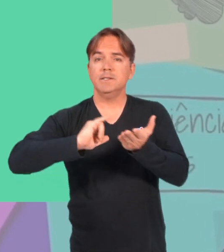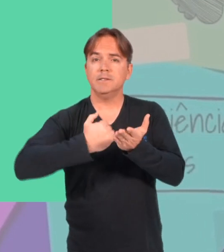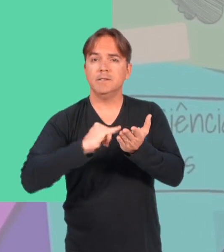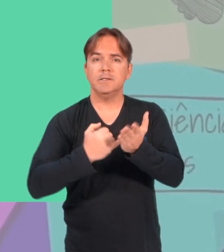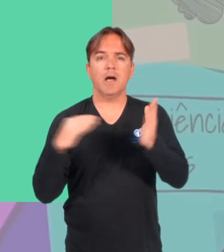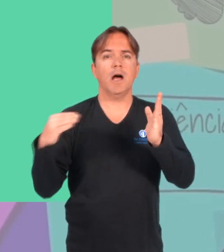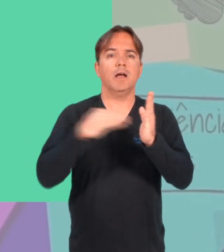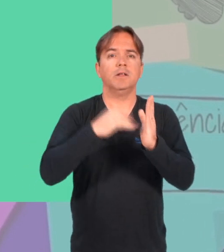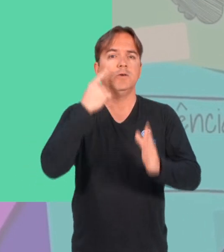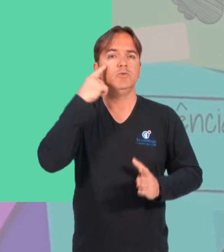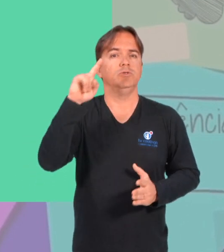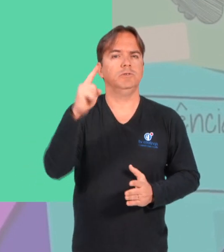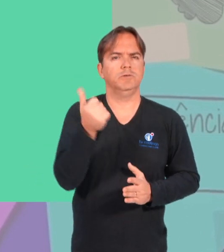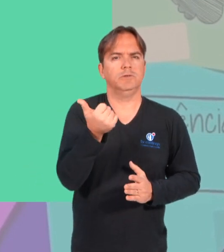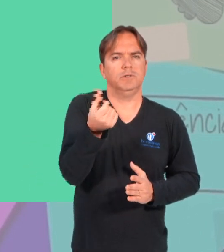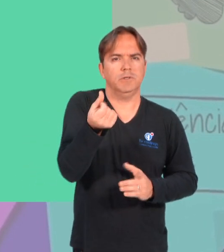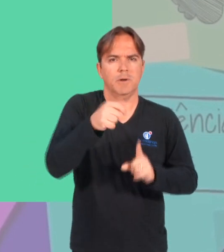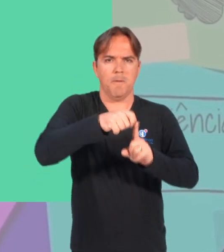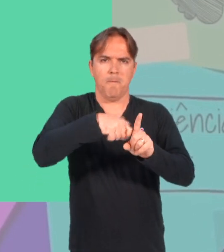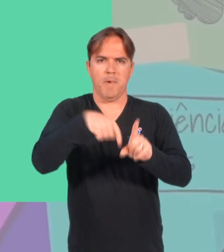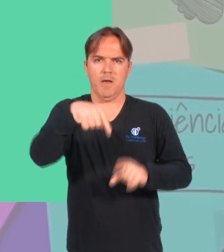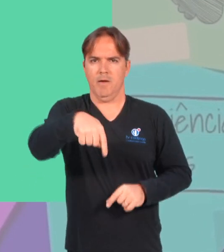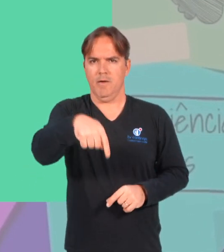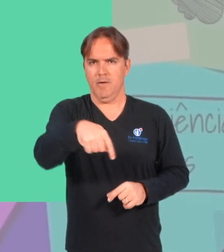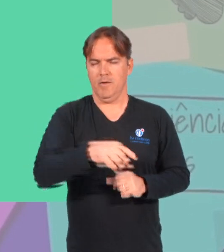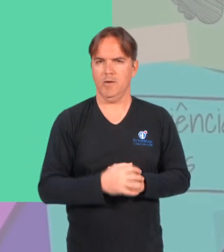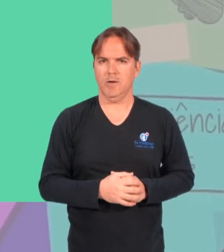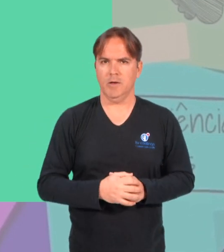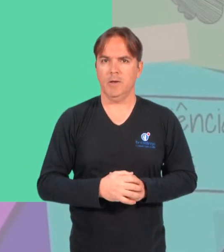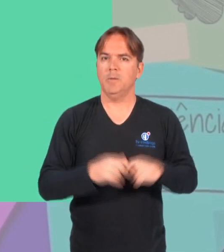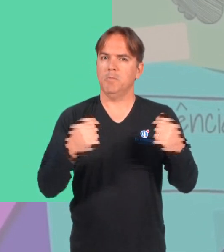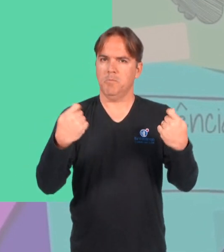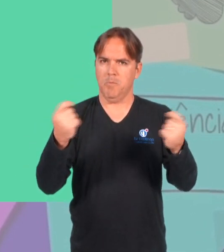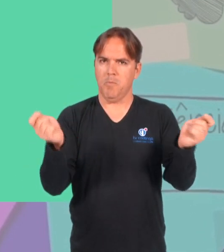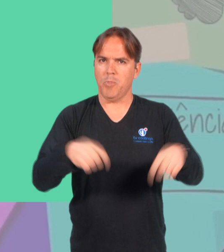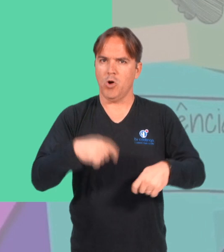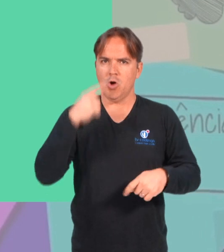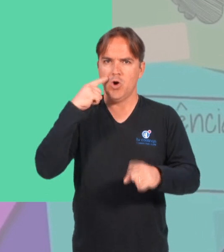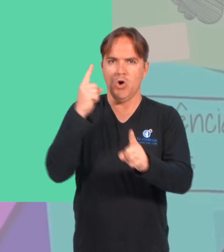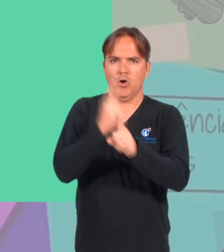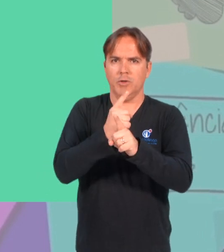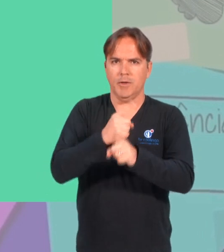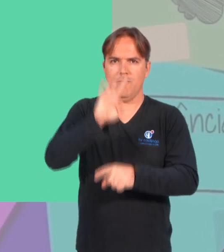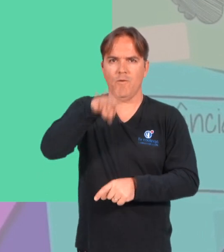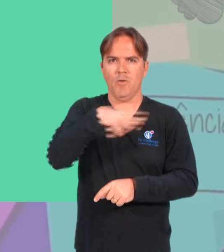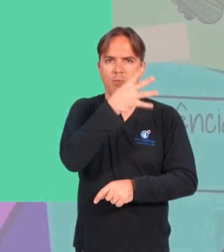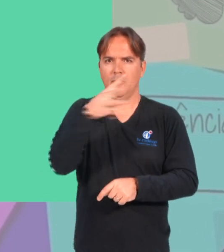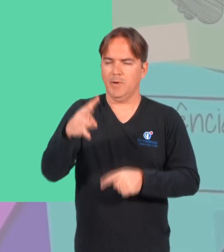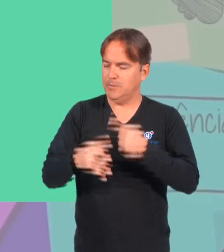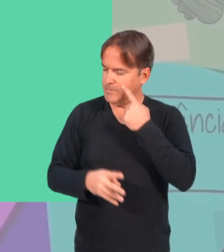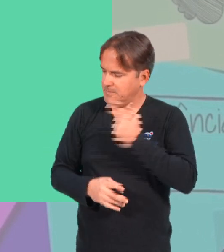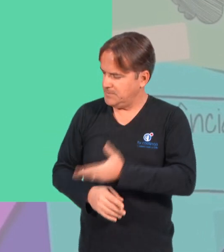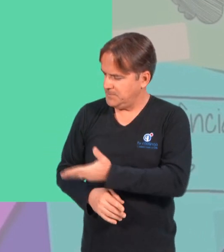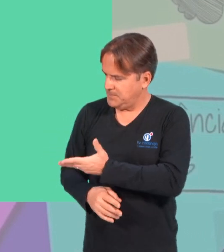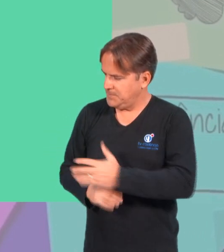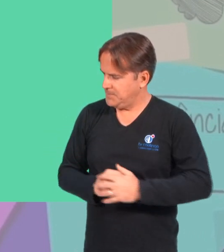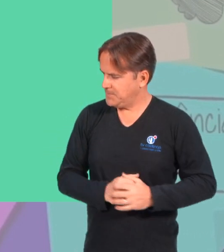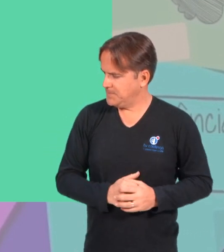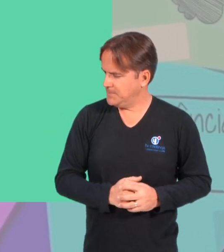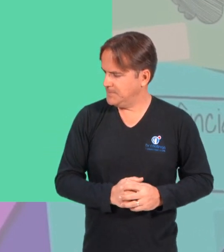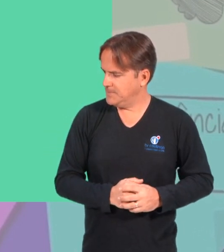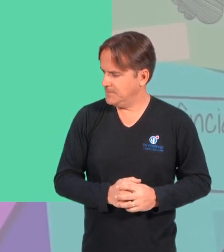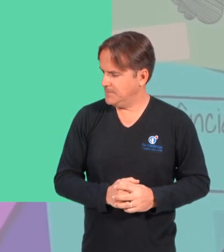As inscrições vão até o dia 16 desse mês, exclusivamente pelo formulário